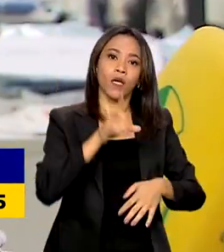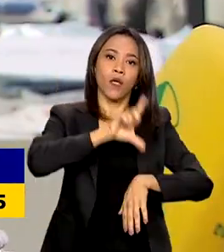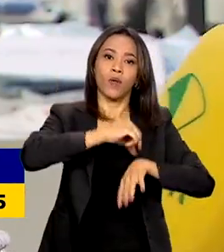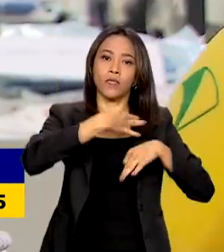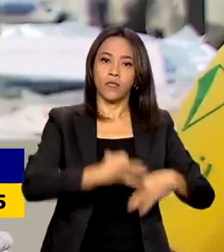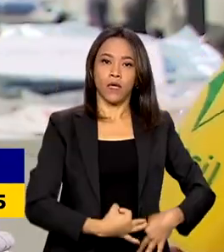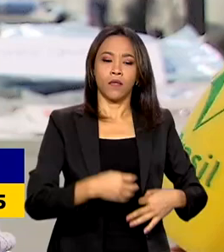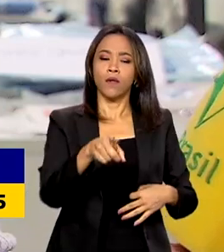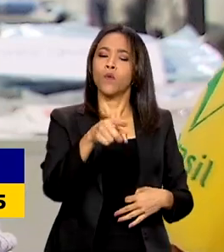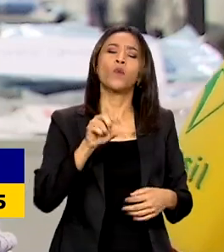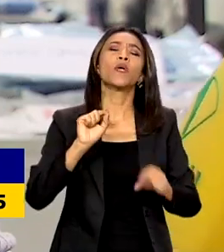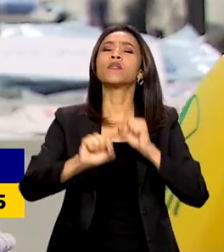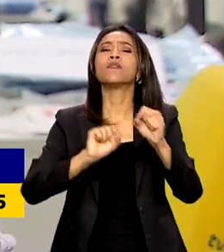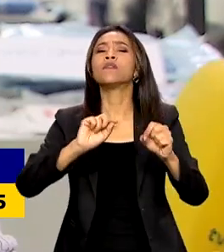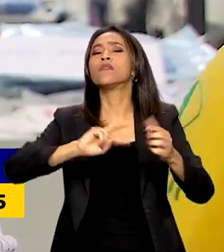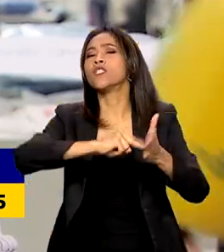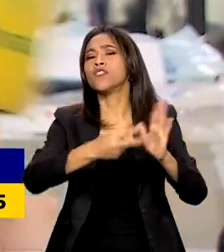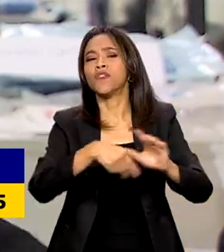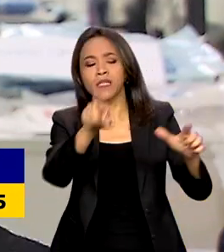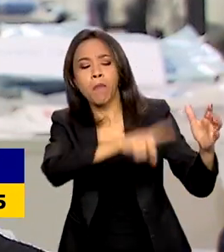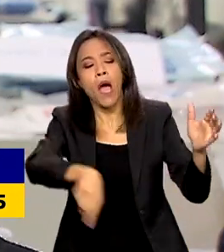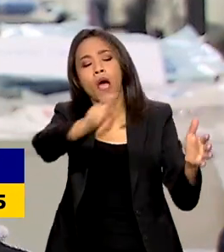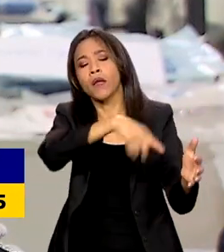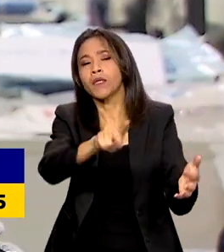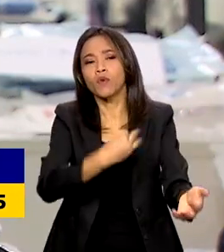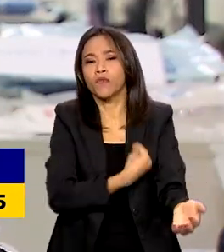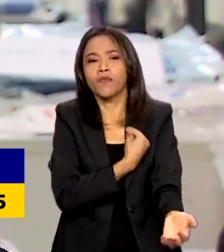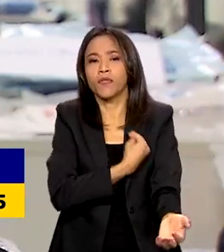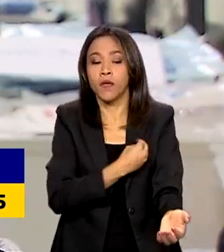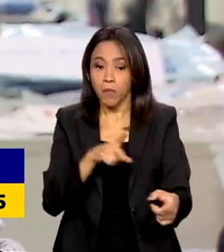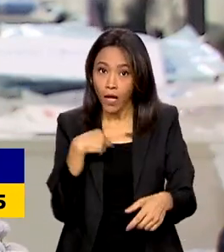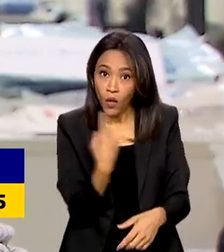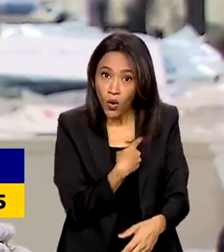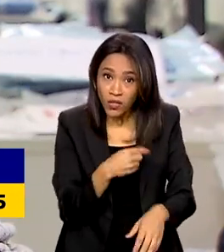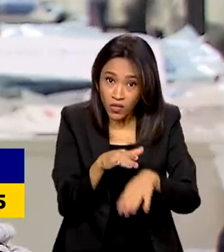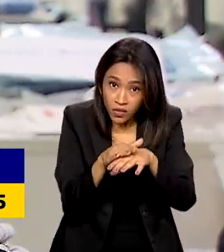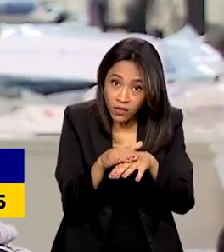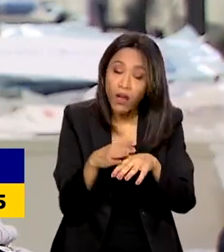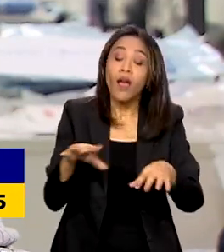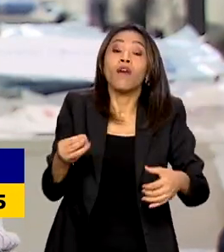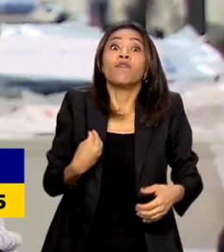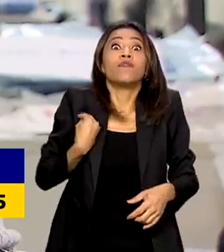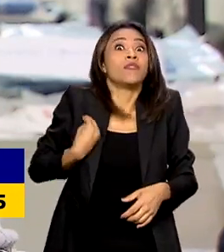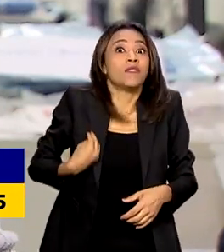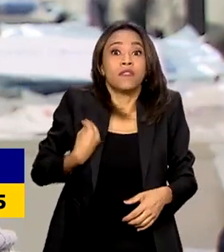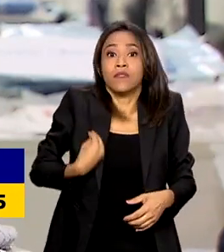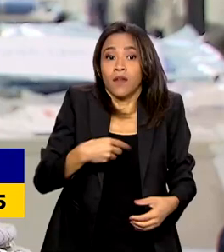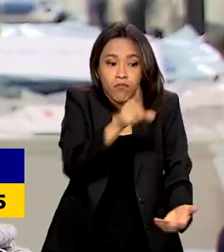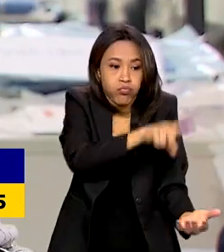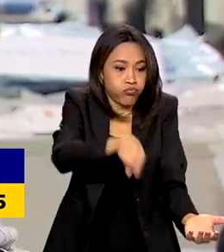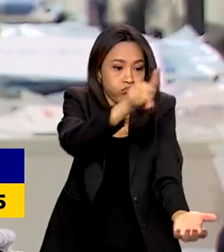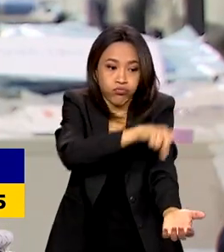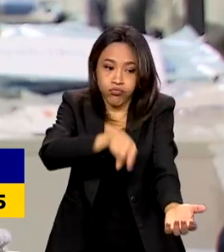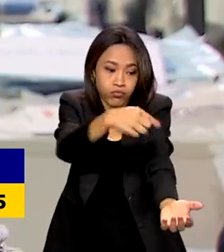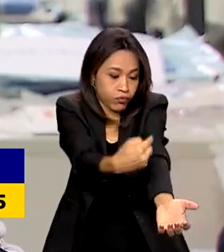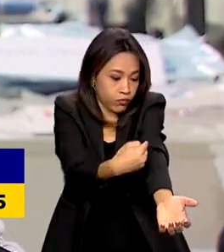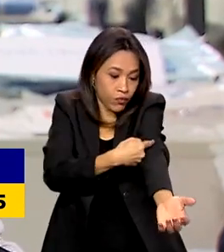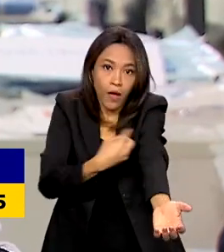essa máquina significa para você e para sua vida? Para nós, renal, é vida. É vida. Para mim, é vida,